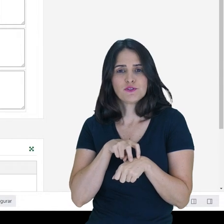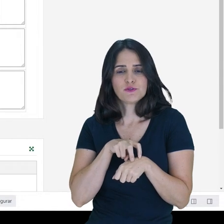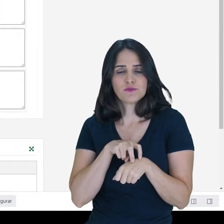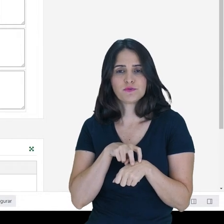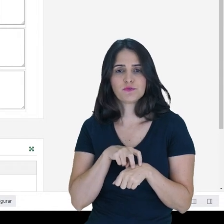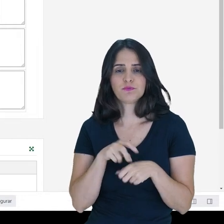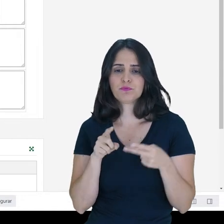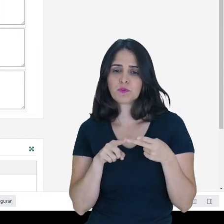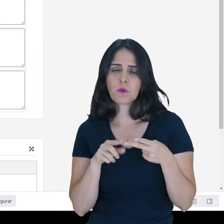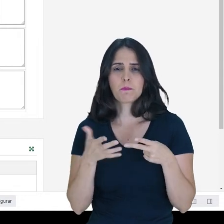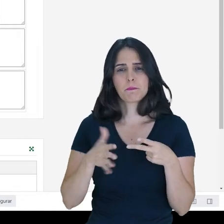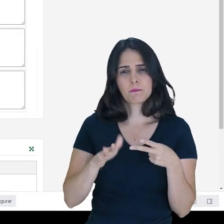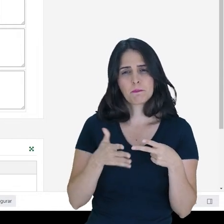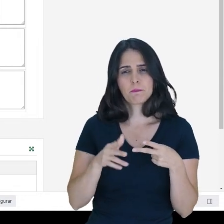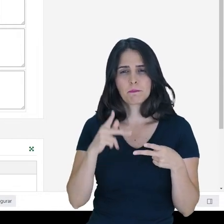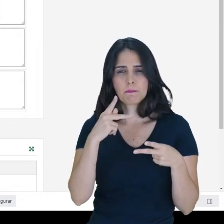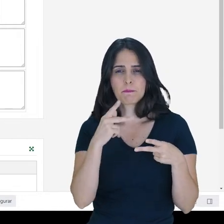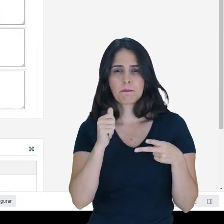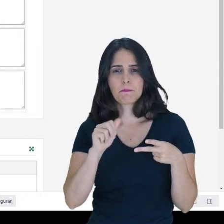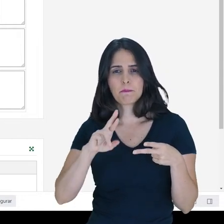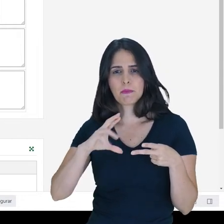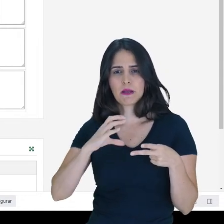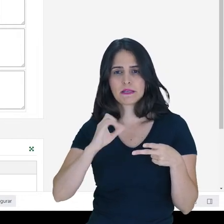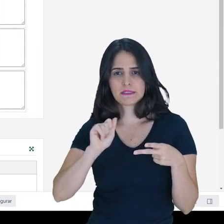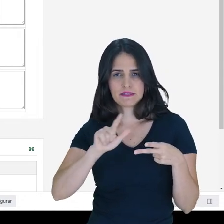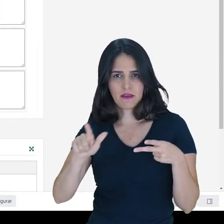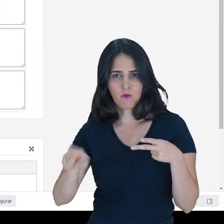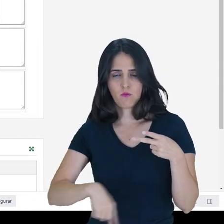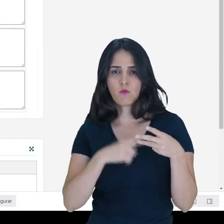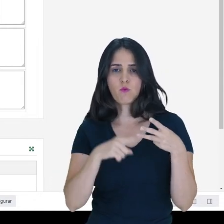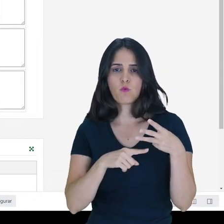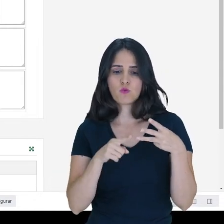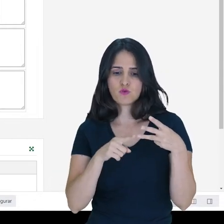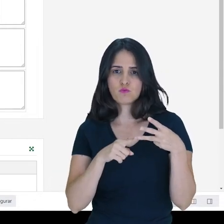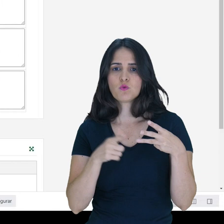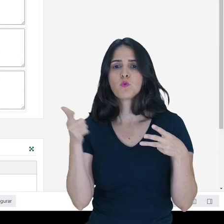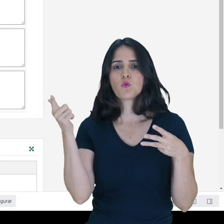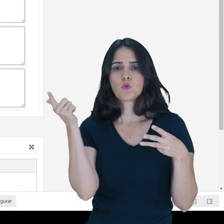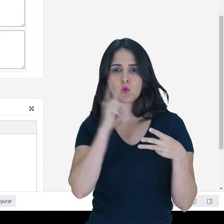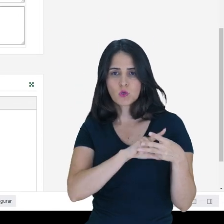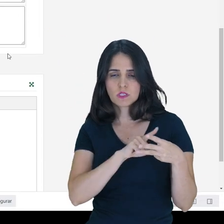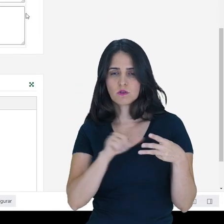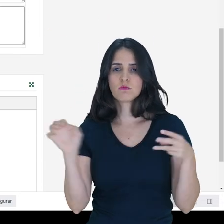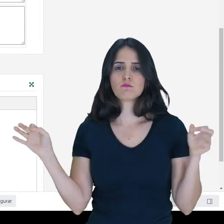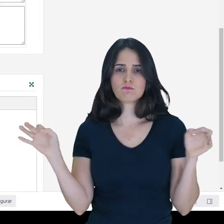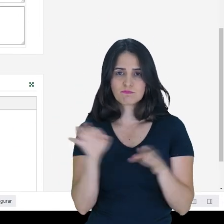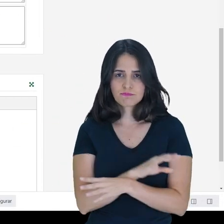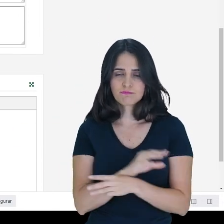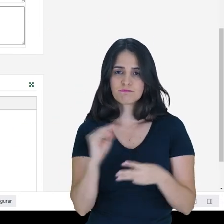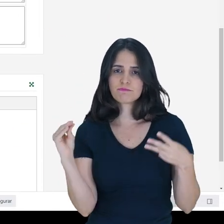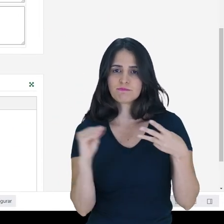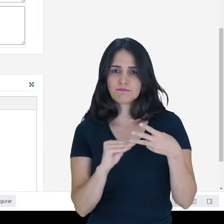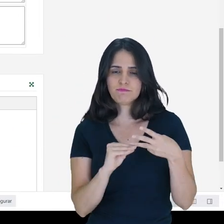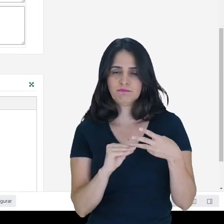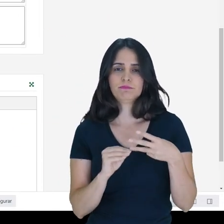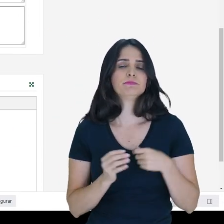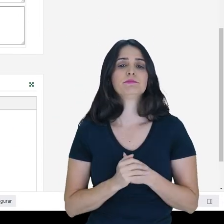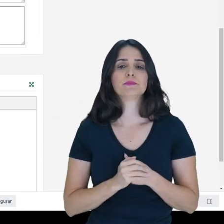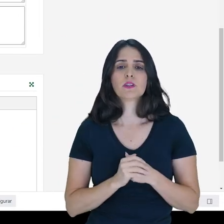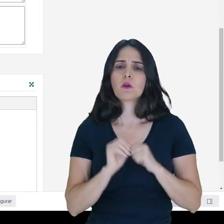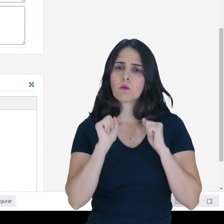nesse segundo critério atendeu parcialmente e nesse último critério ela atendeu também plenamente posso